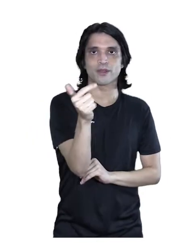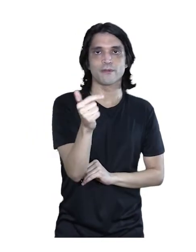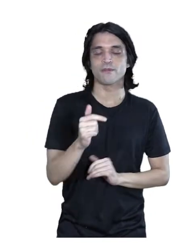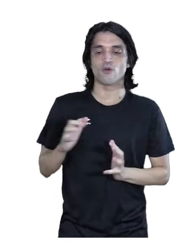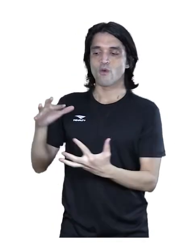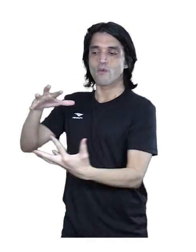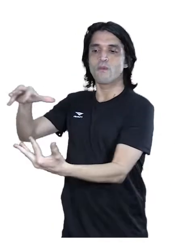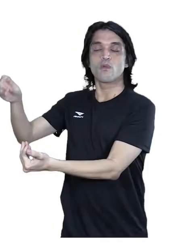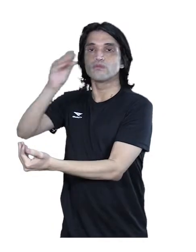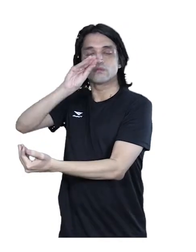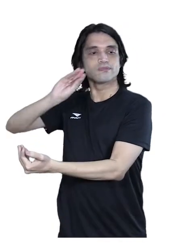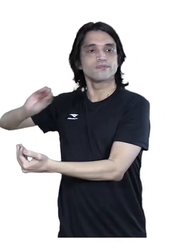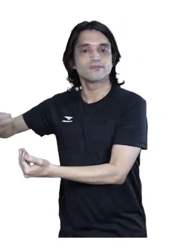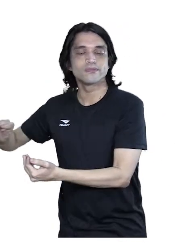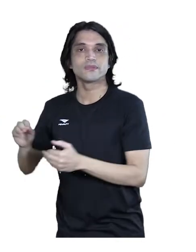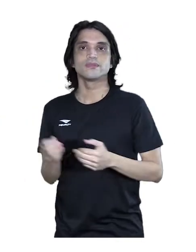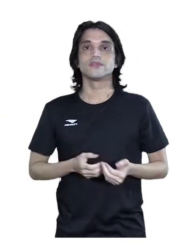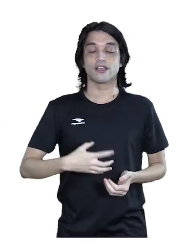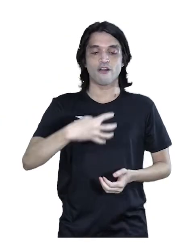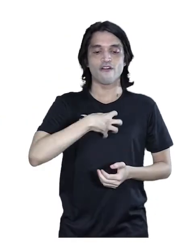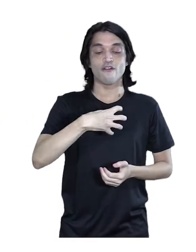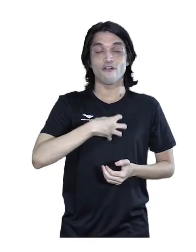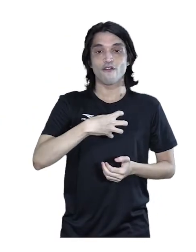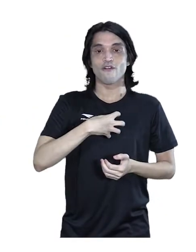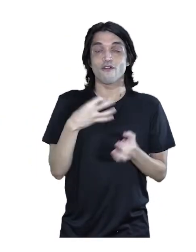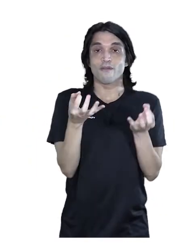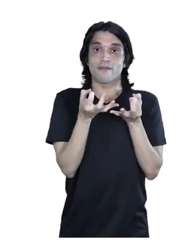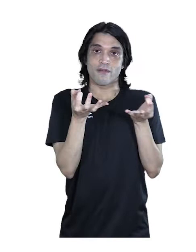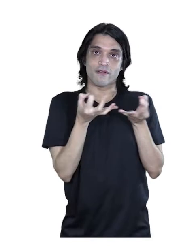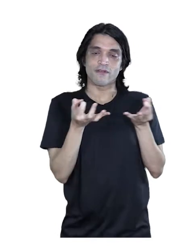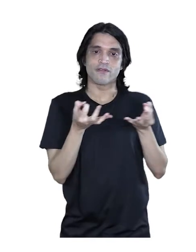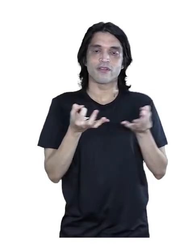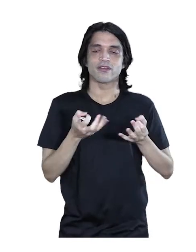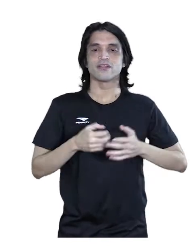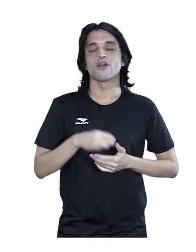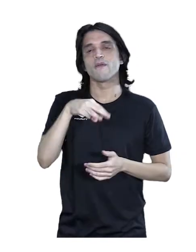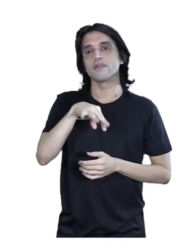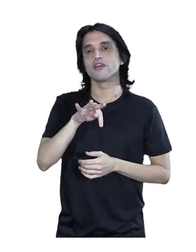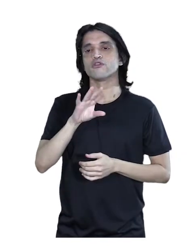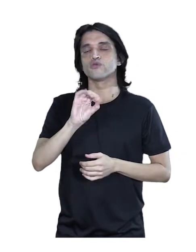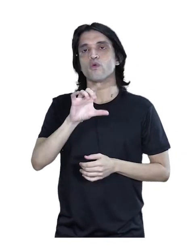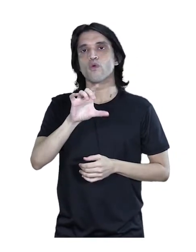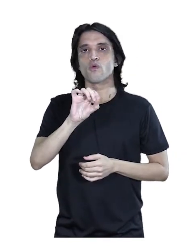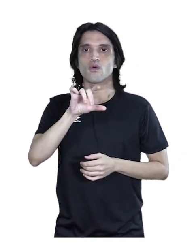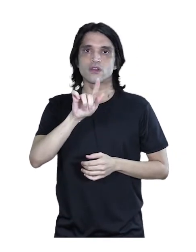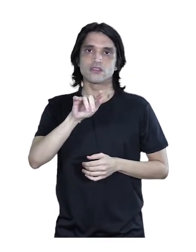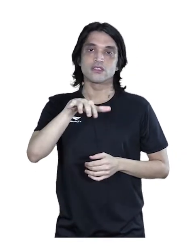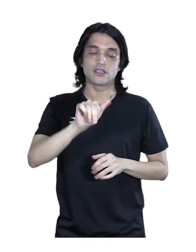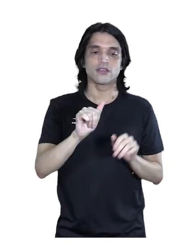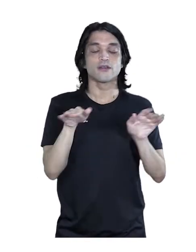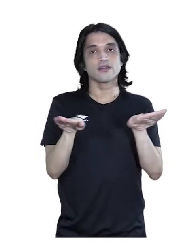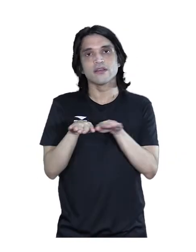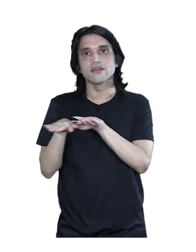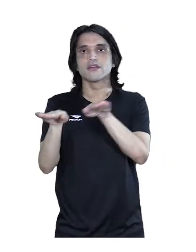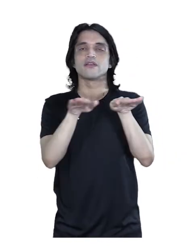forma perfeita. Tem um resgate da cultura greco-latina, mitologia, mais harmonia e